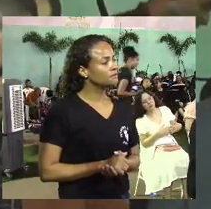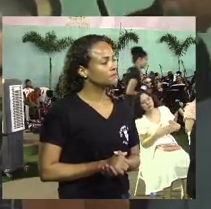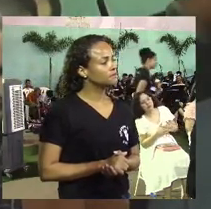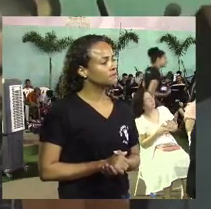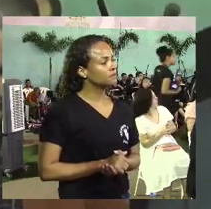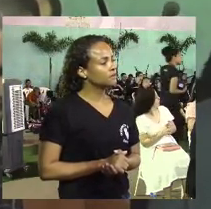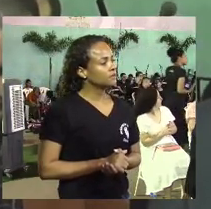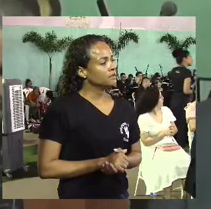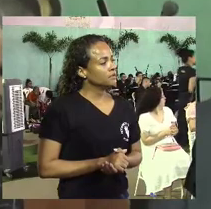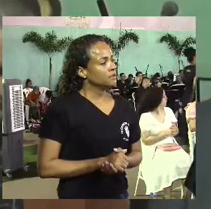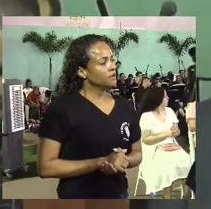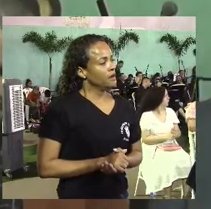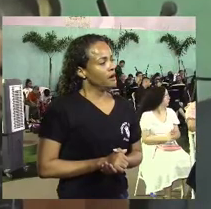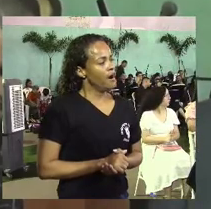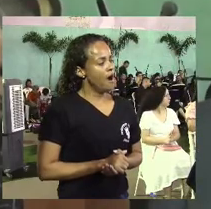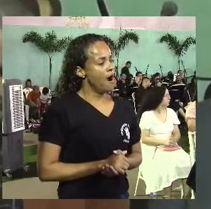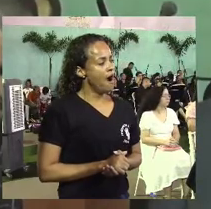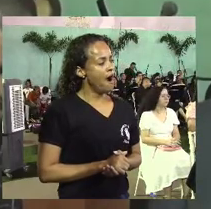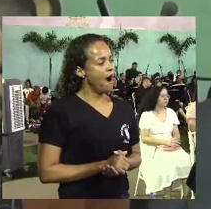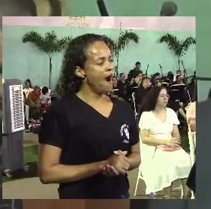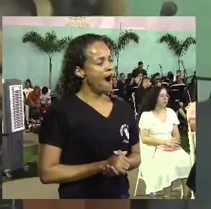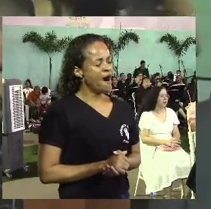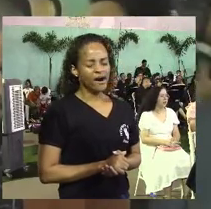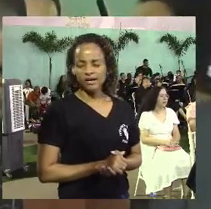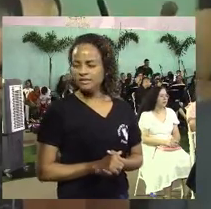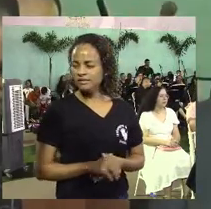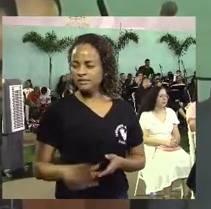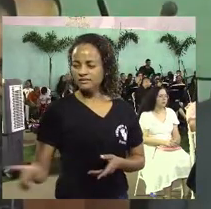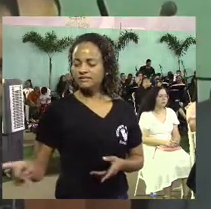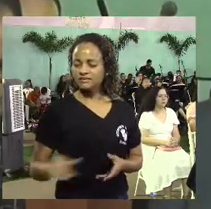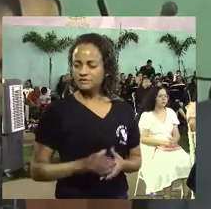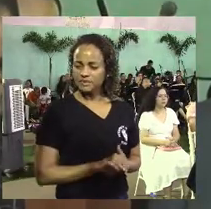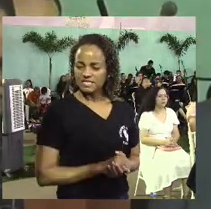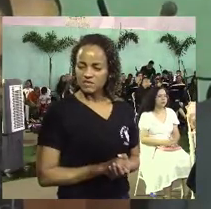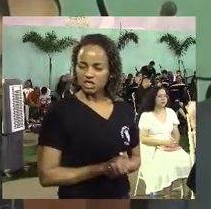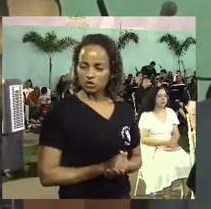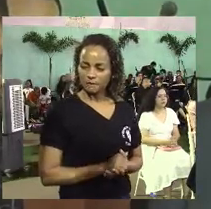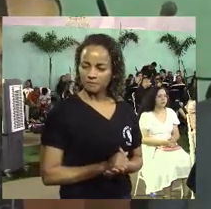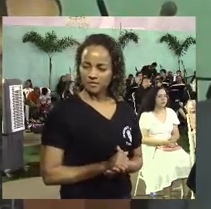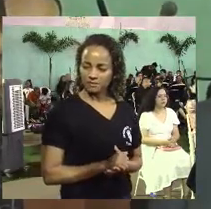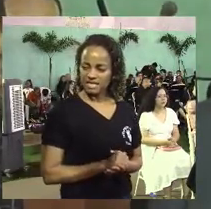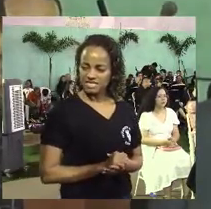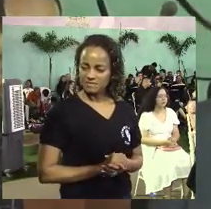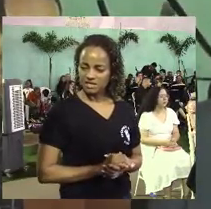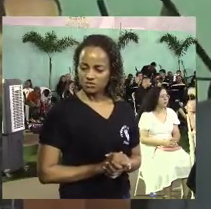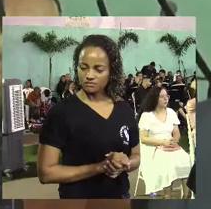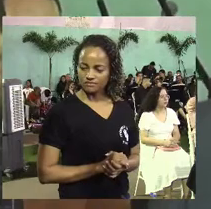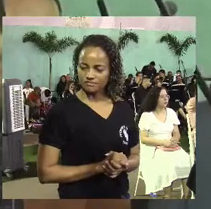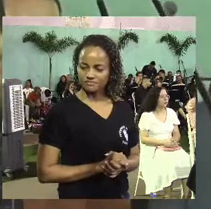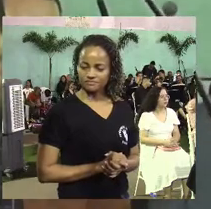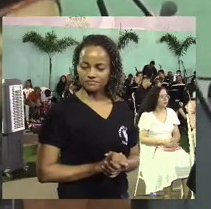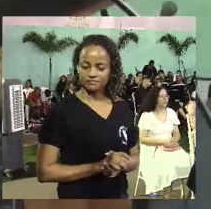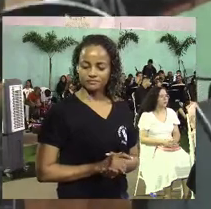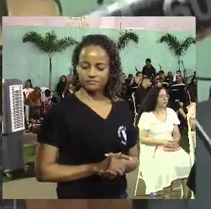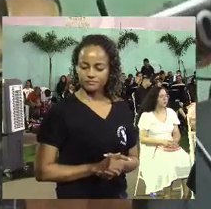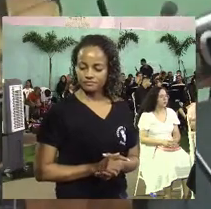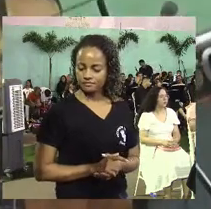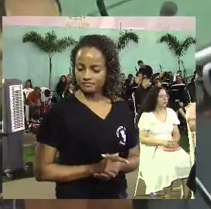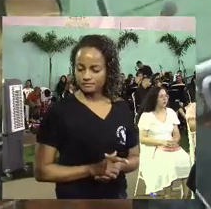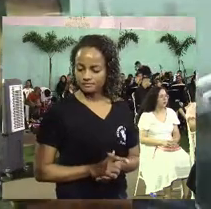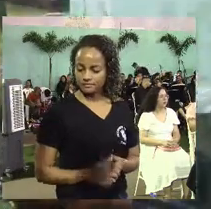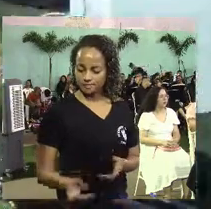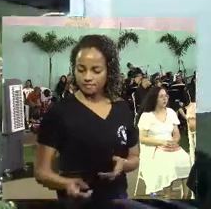é isso presidente Elias tira oferta deles agora vai tirar